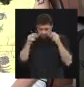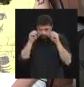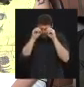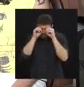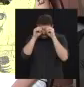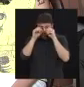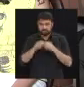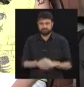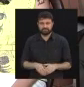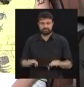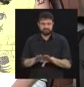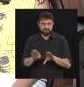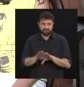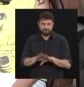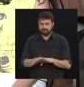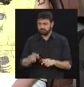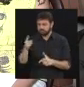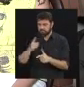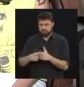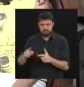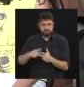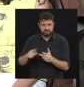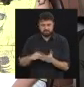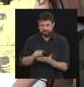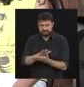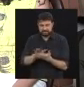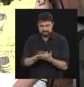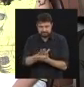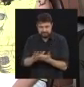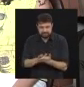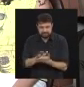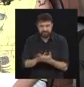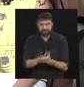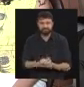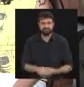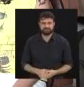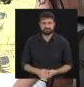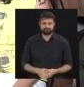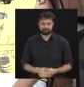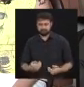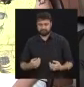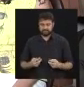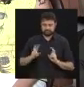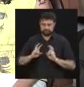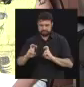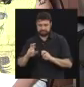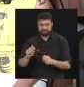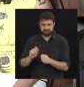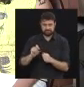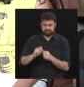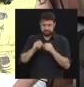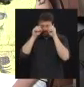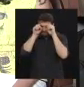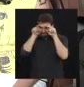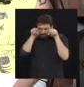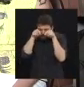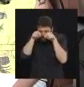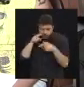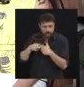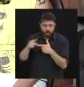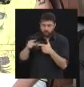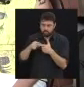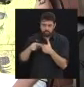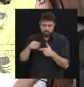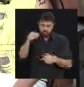estético mesmo, não tem nenhuma disfunção no olho que pode causar diferença de vista por causa disso.